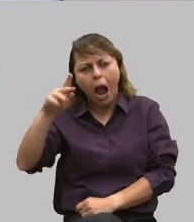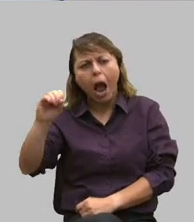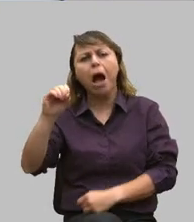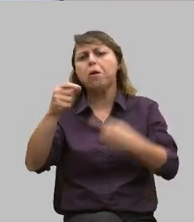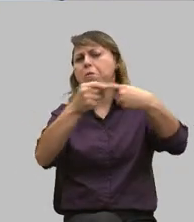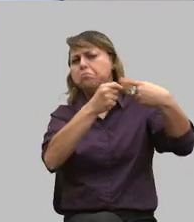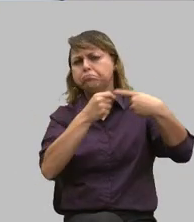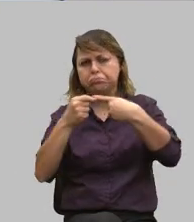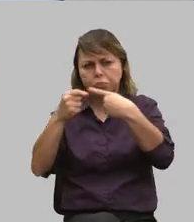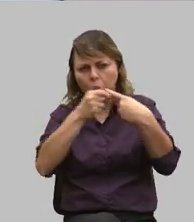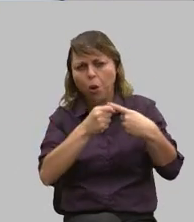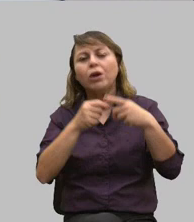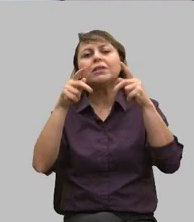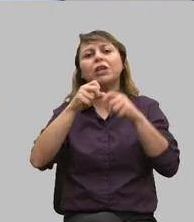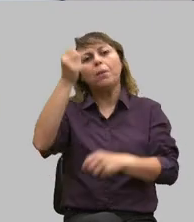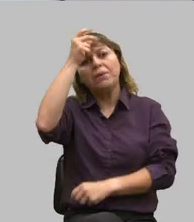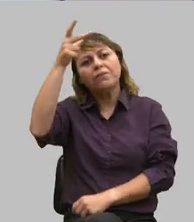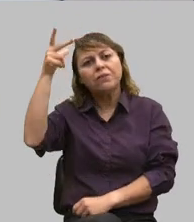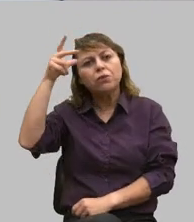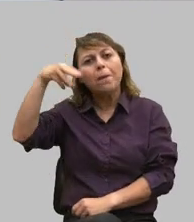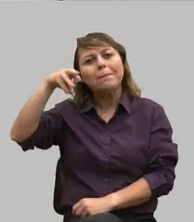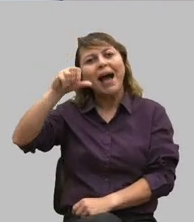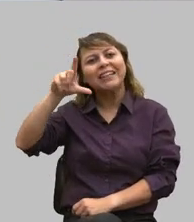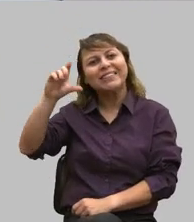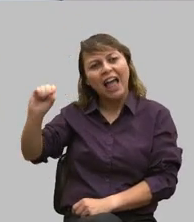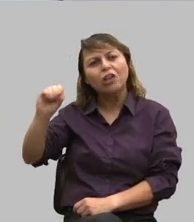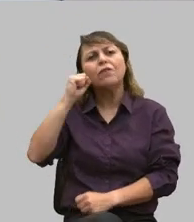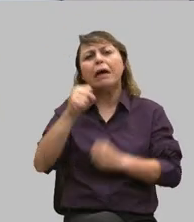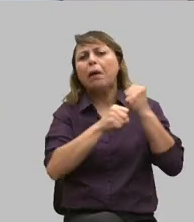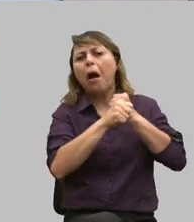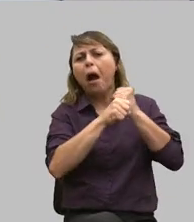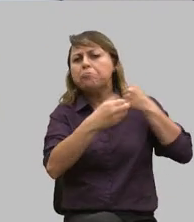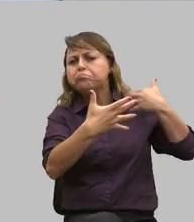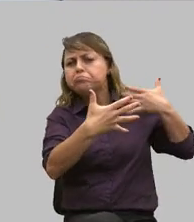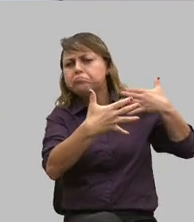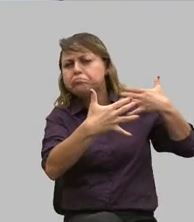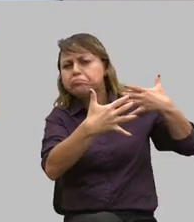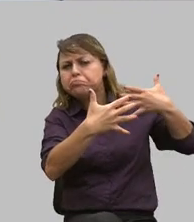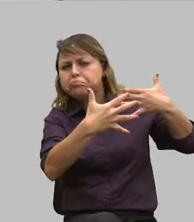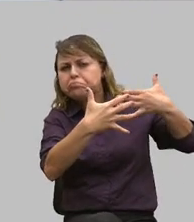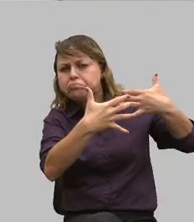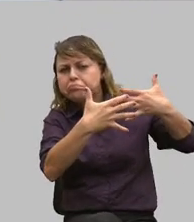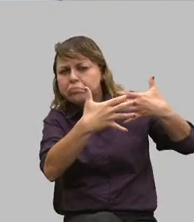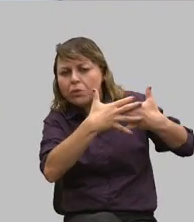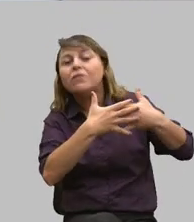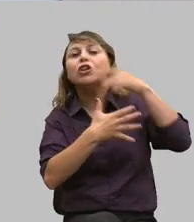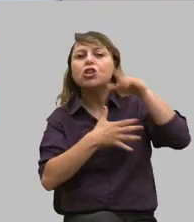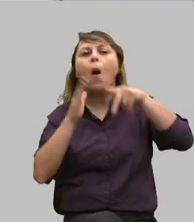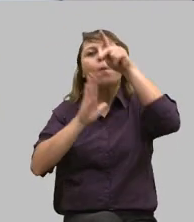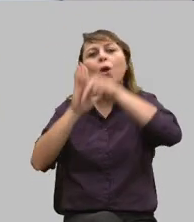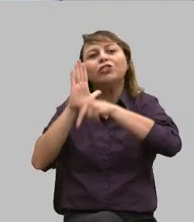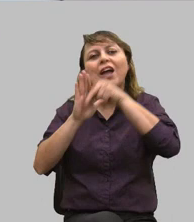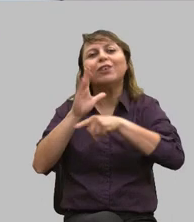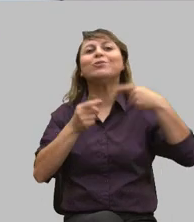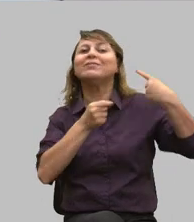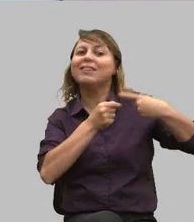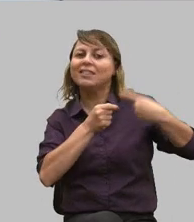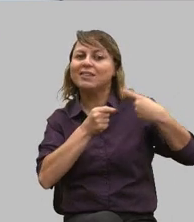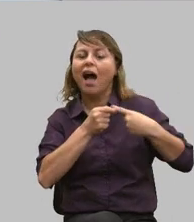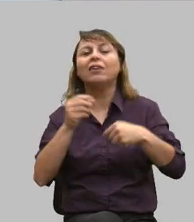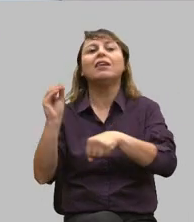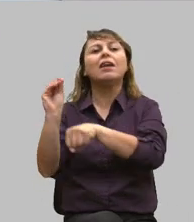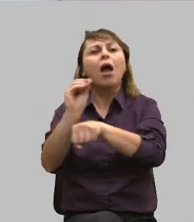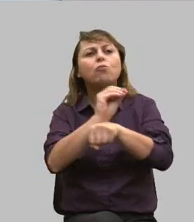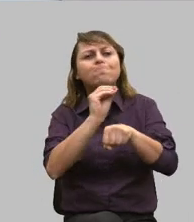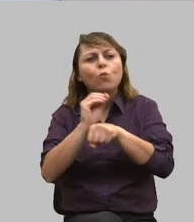né o prefeito Marcelo Pinheiro que já faz ao longo os anos né Né Léo nós já fazemos esse projeto na nossa cidade que é cuidar